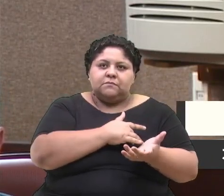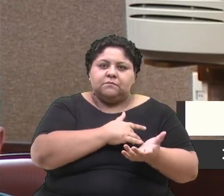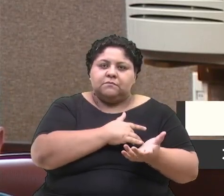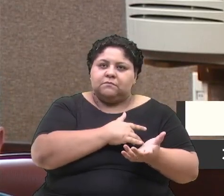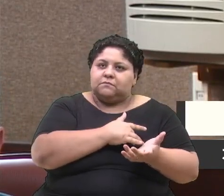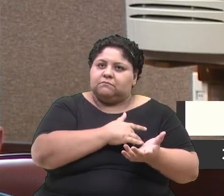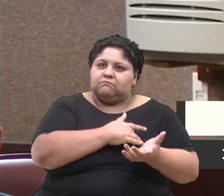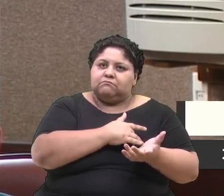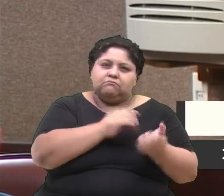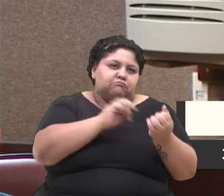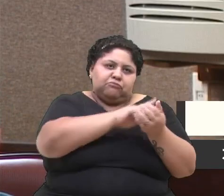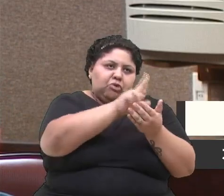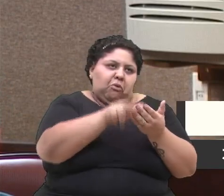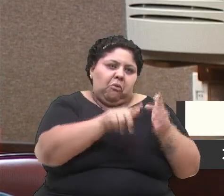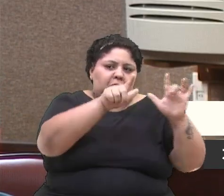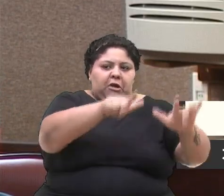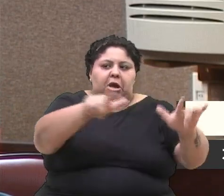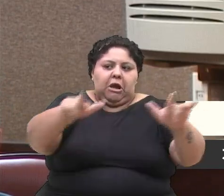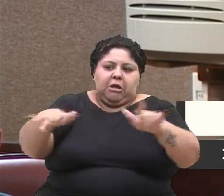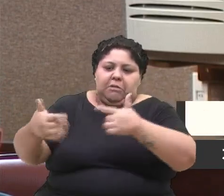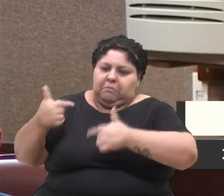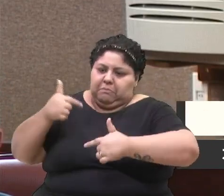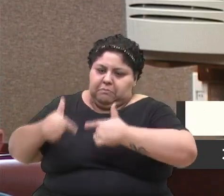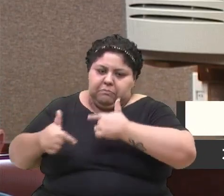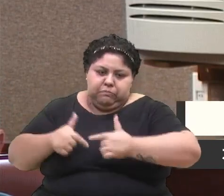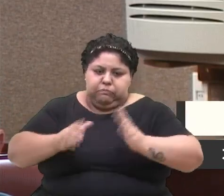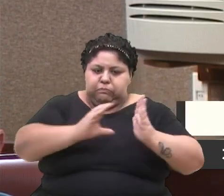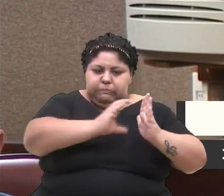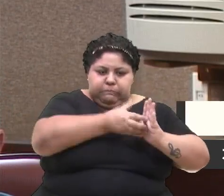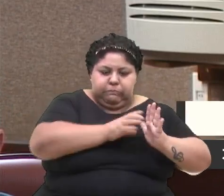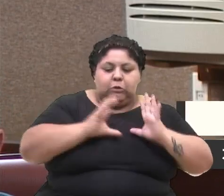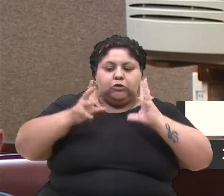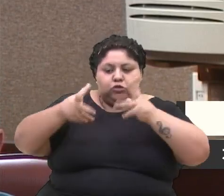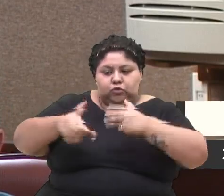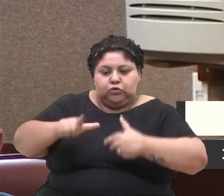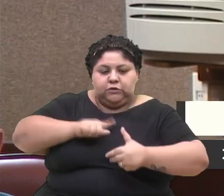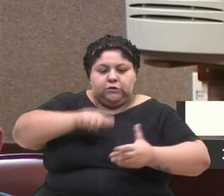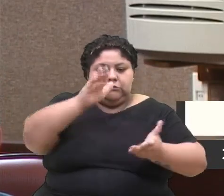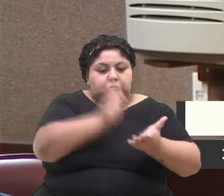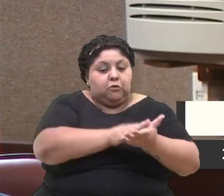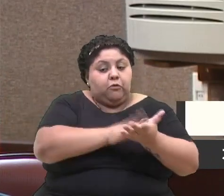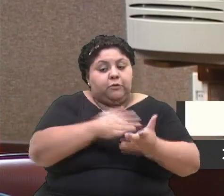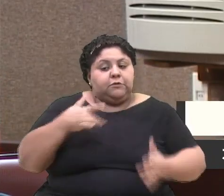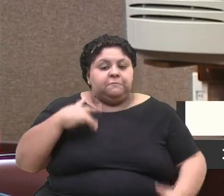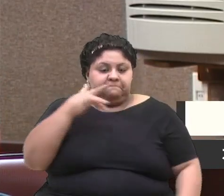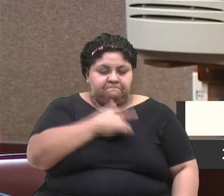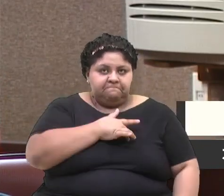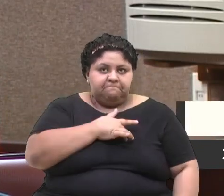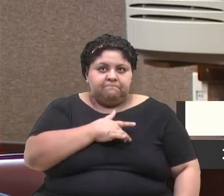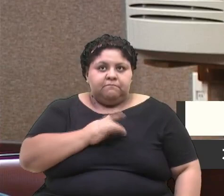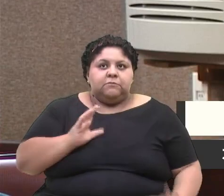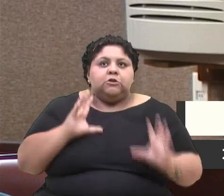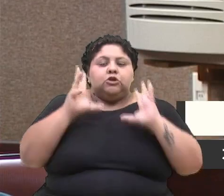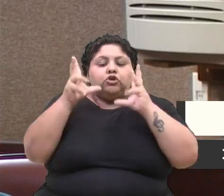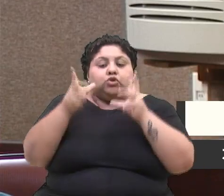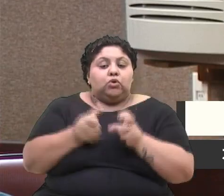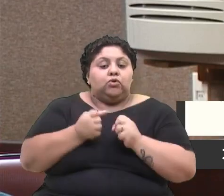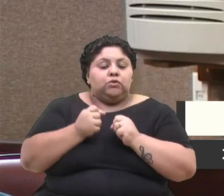em qualquer área de atuação, em qualquer partido, todos têm o seu comprometimento com a saúde. Todos vão